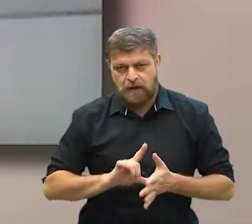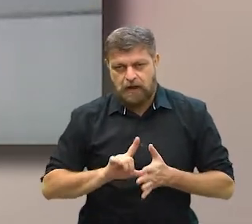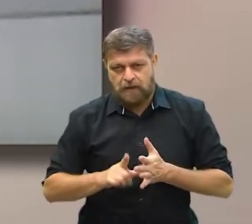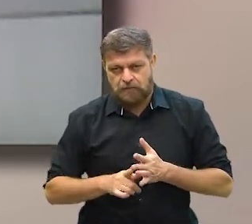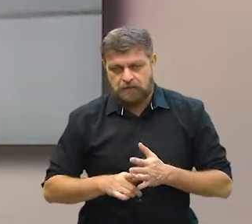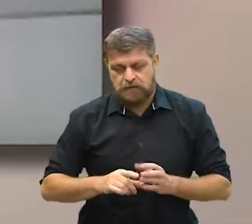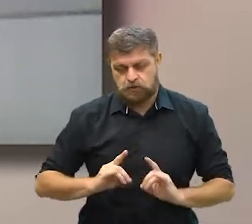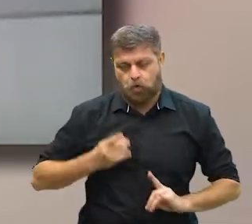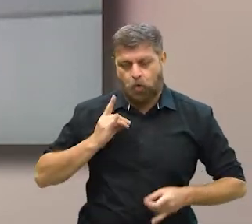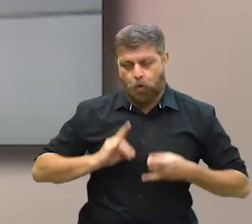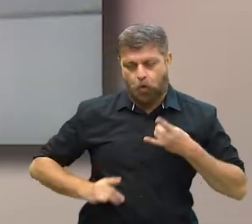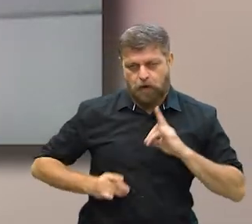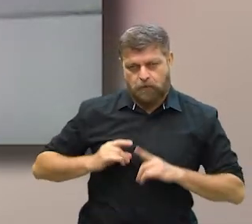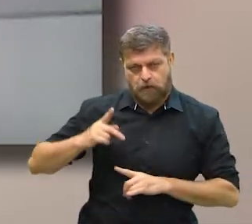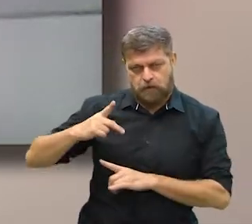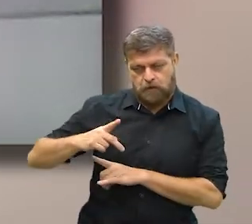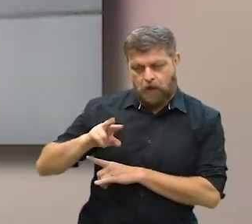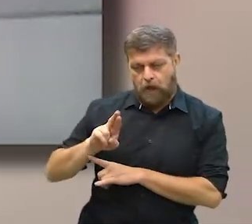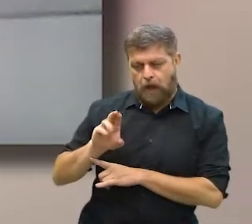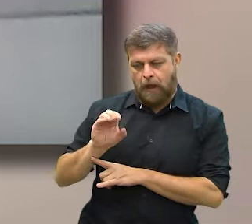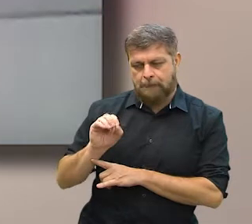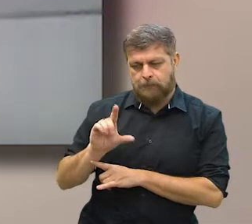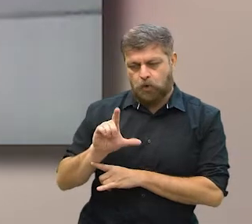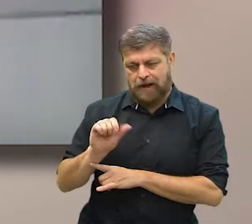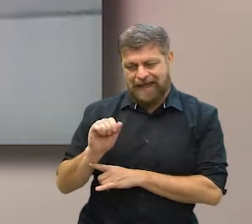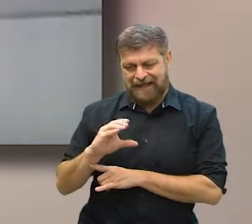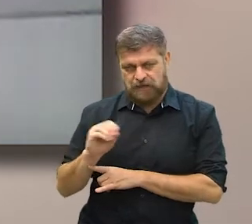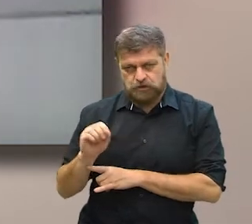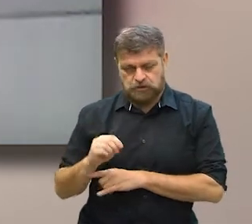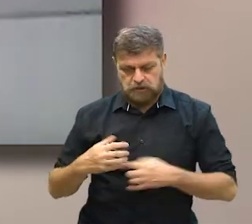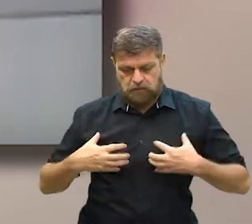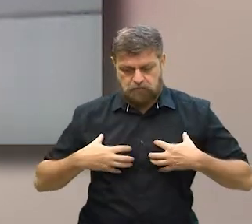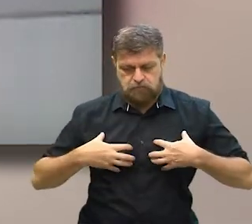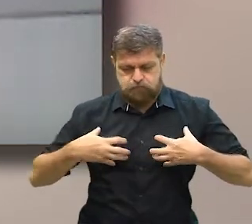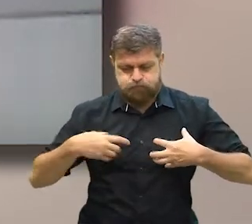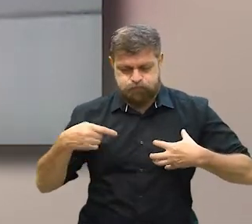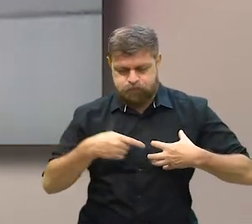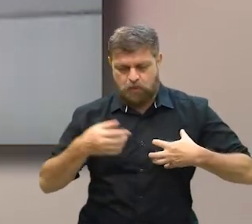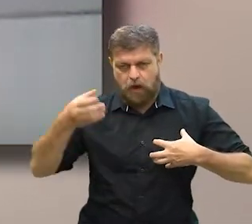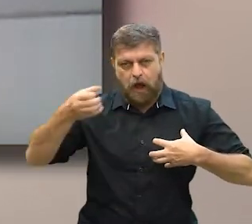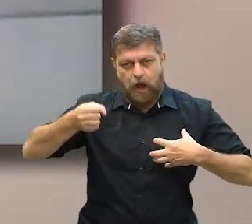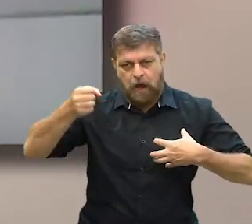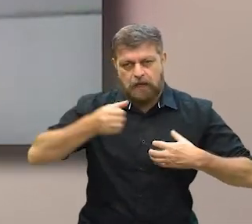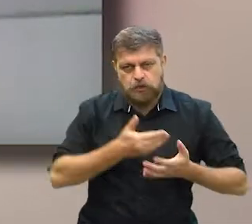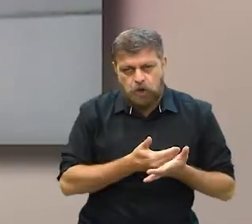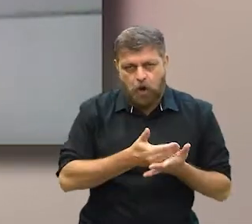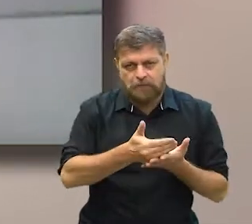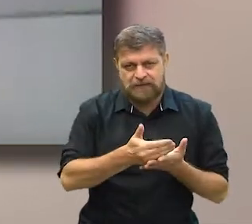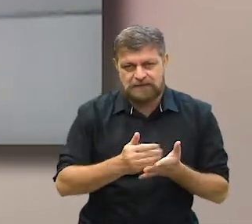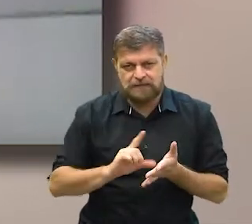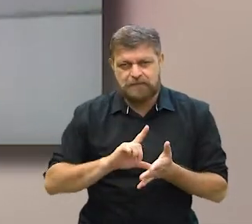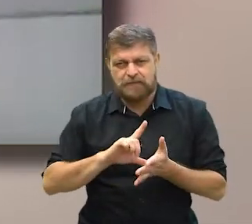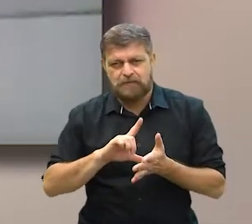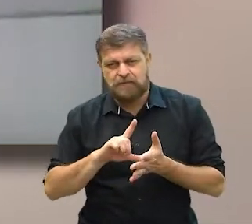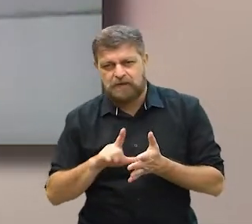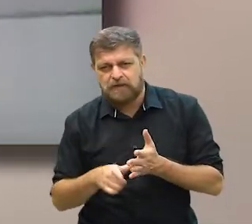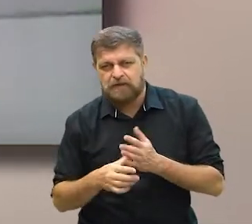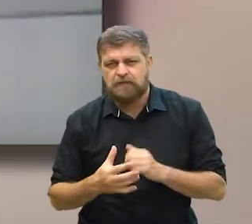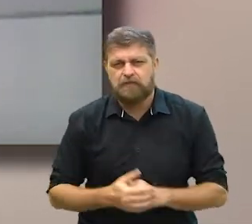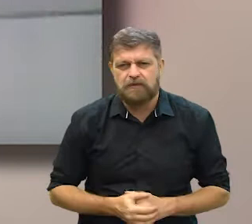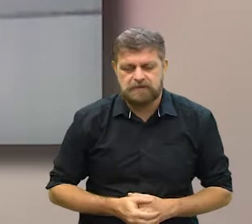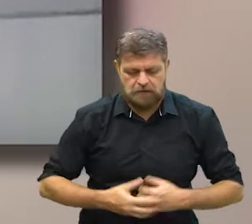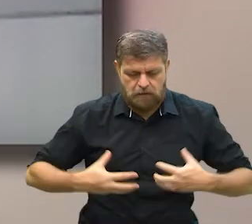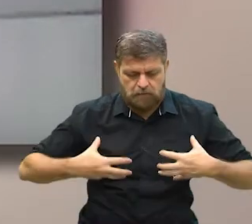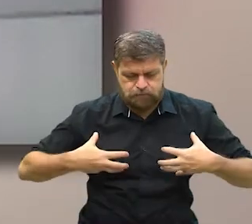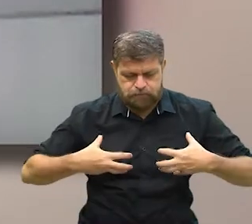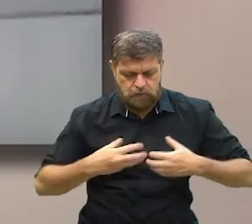E aí, então, a prolactina vai lá nas glândulas mamárias e inicia a produção do leite. Agora, depois de